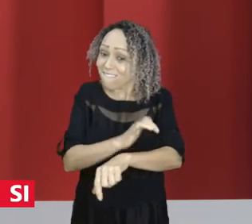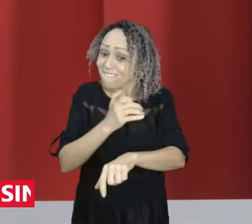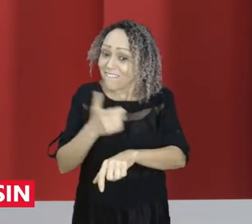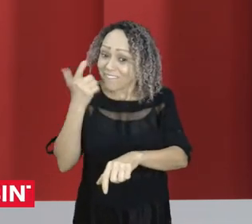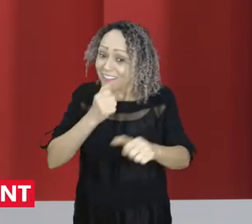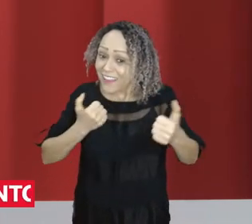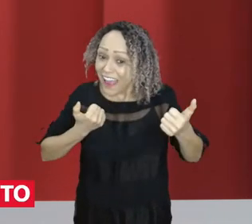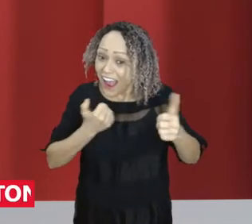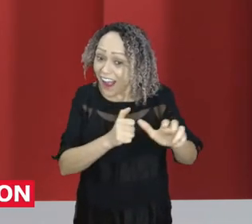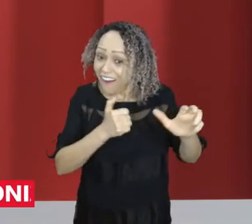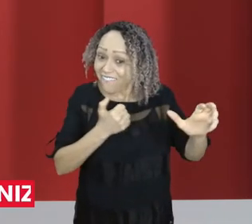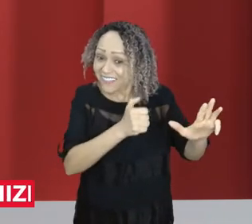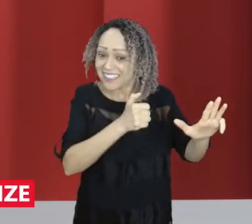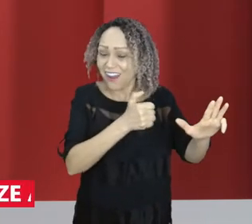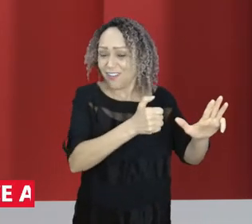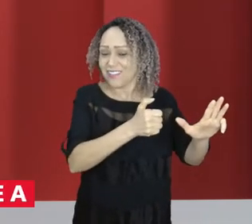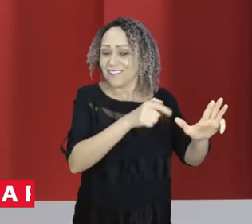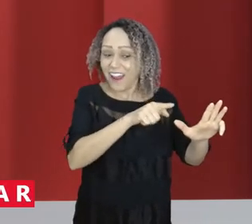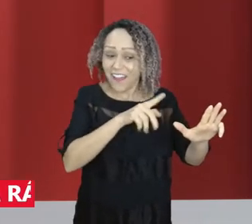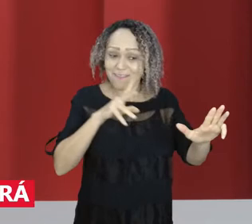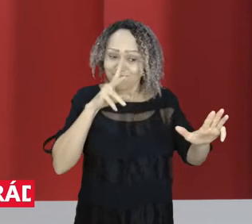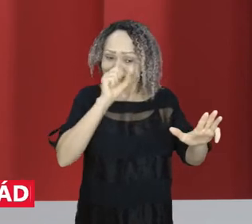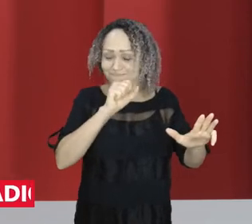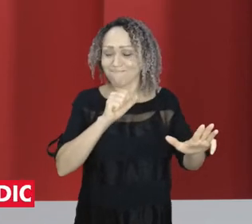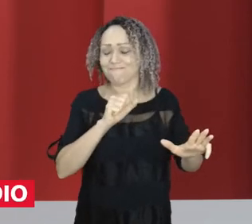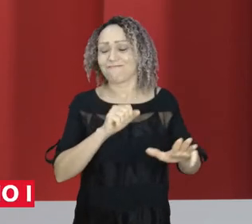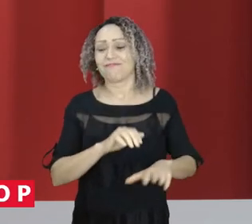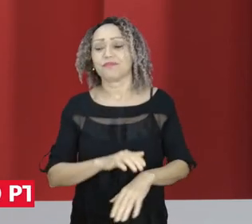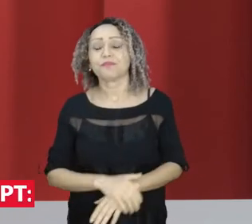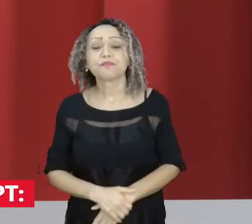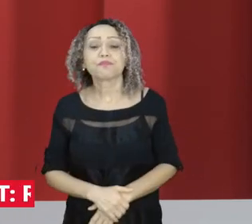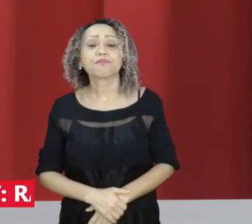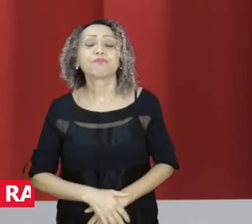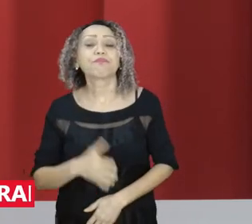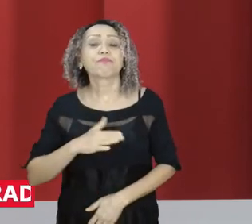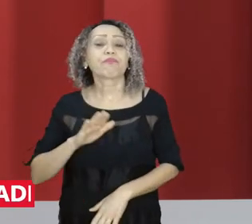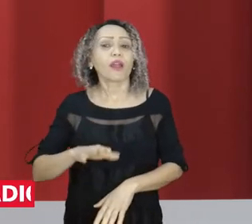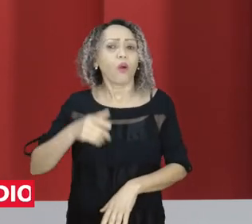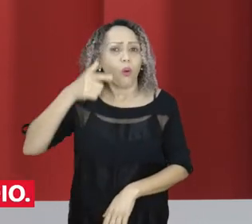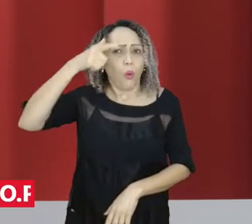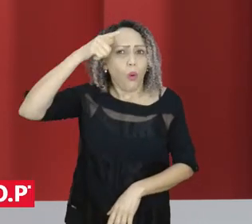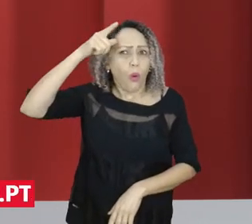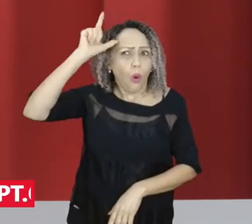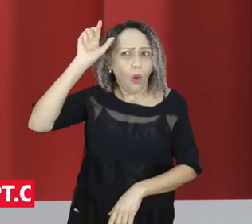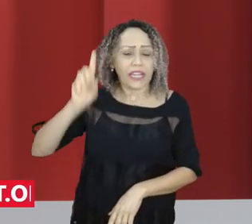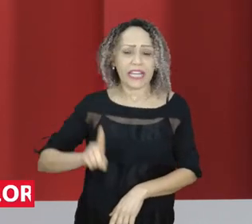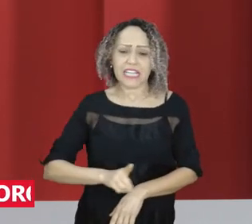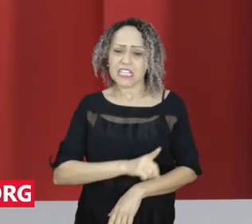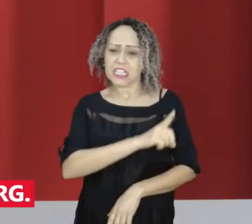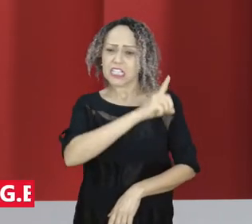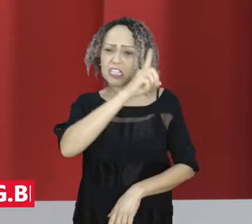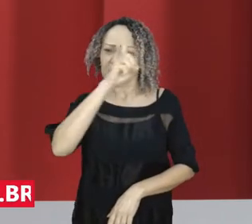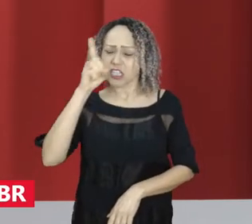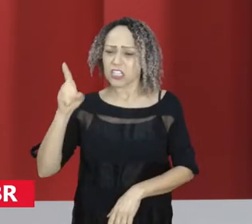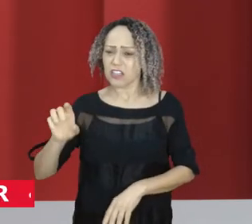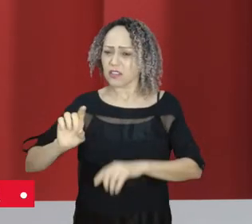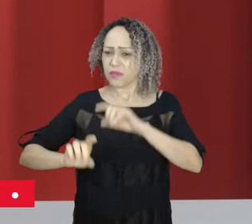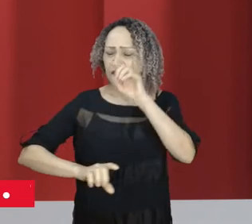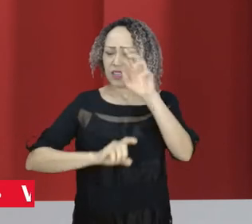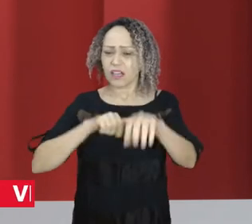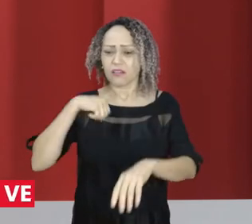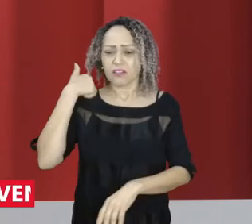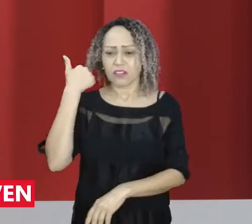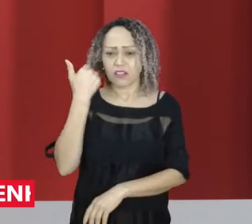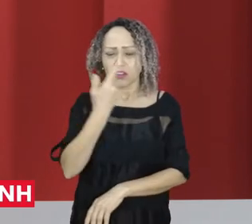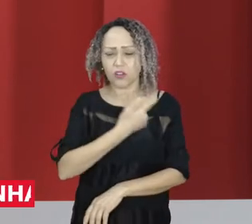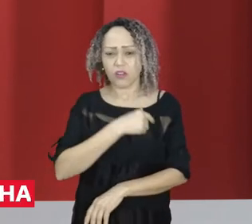hora maravilhosa, porque ontem... Dia de Nossa Senhora Aparecida e Dia das Crianças, né? Além do evento ali no Complexo do